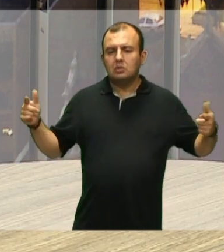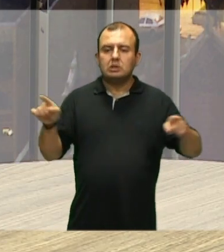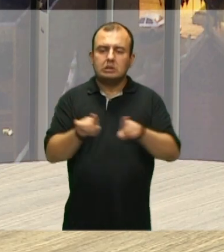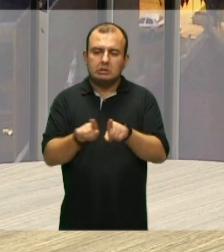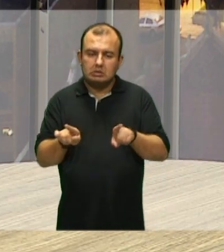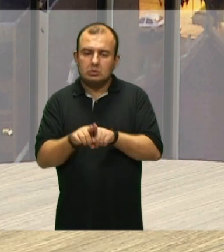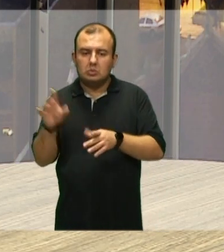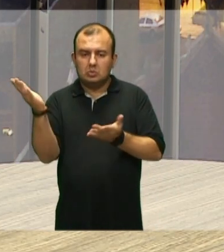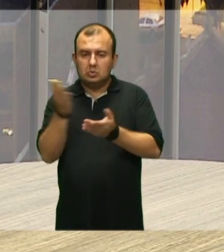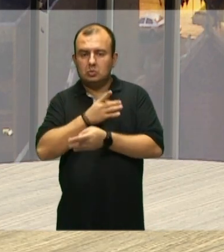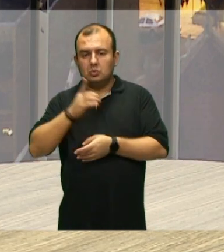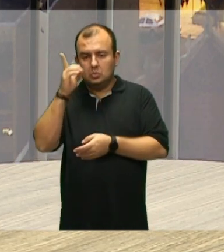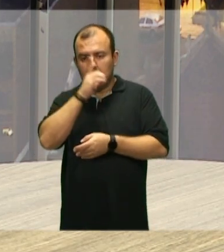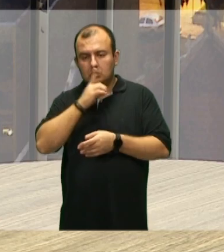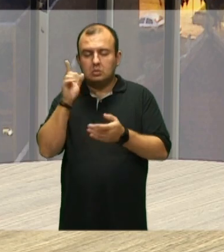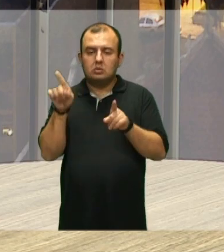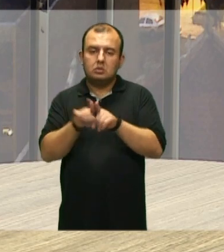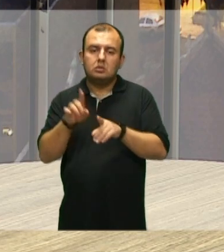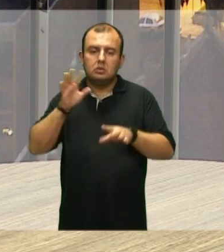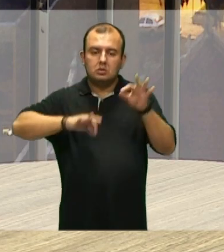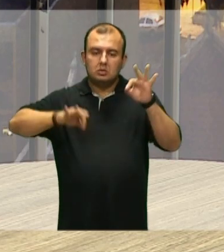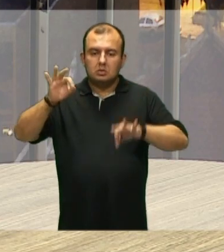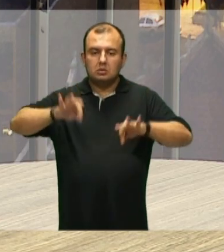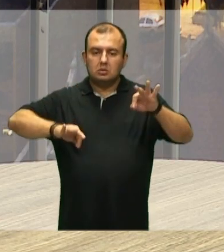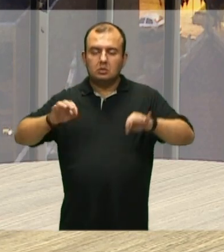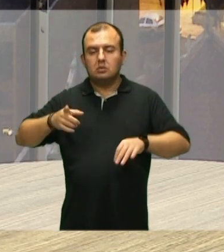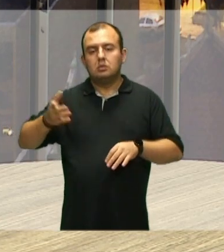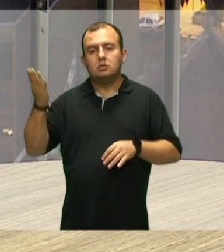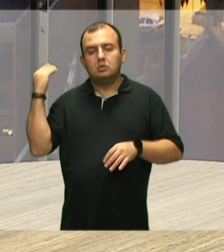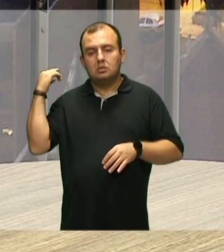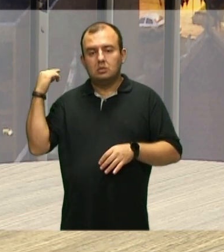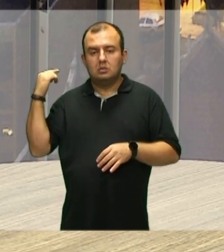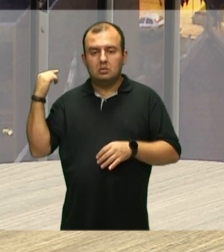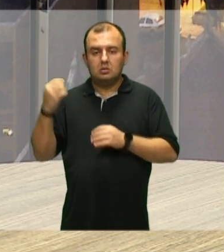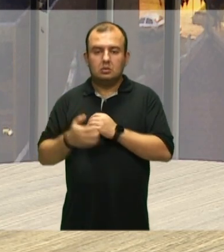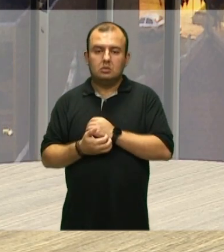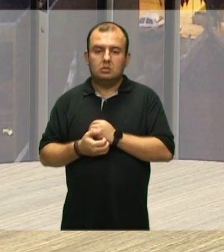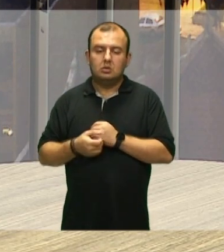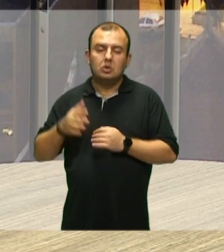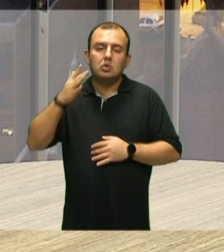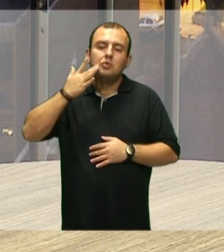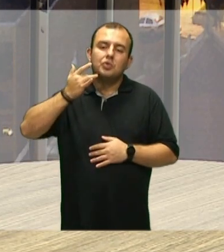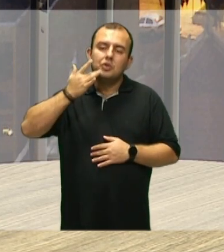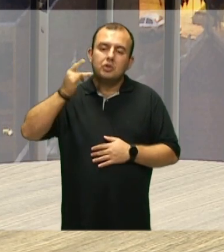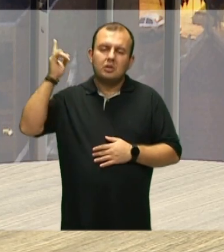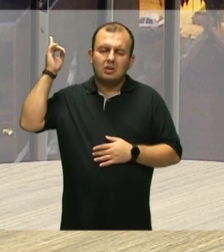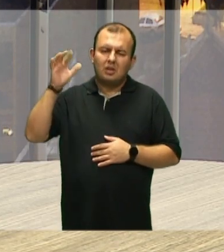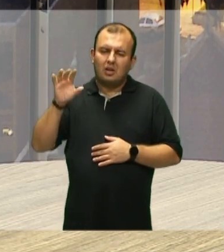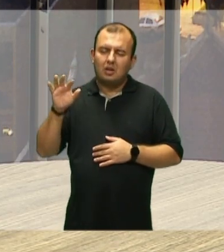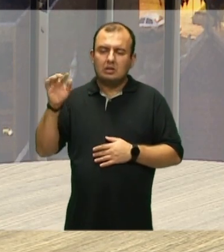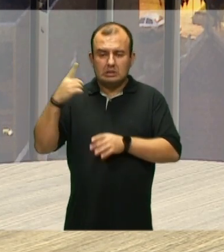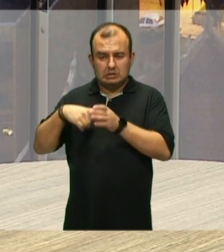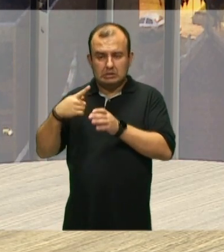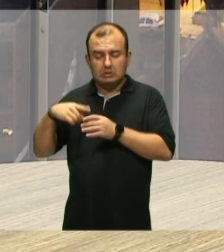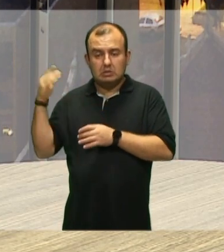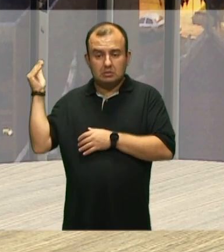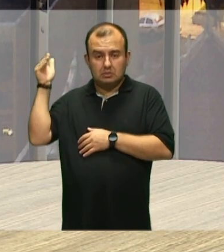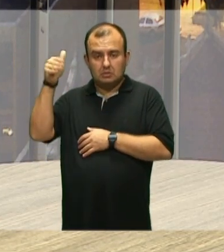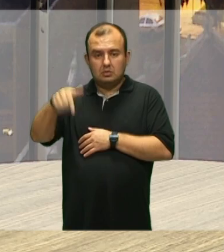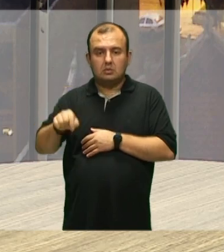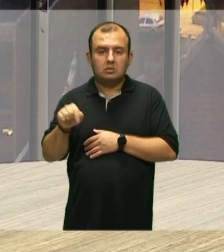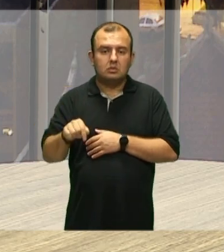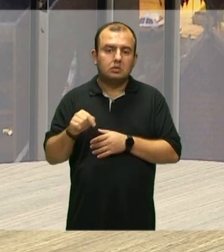no domingo, inclusive, vai ter uma peça que a gente está trazendo de fora, lá de Fortaleza, Ceará. Então,